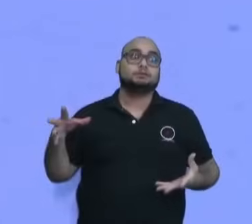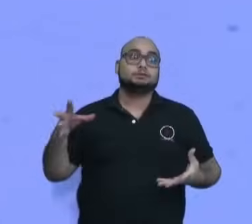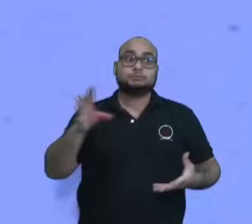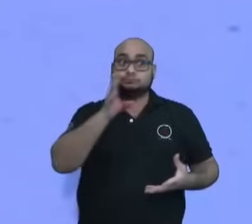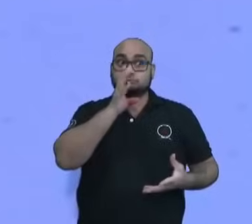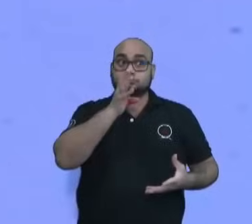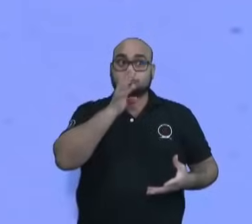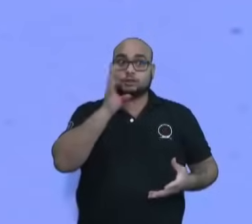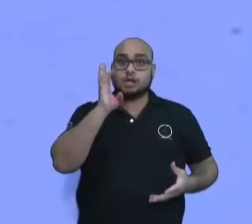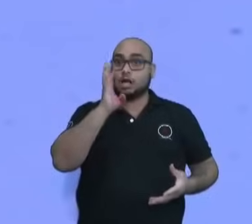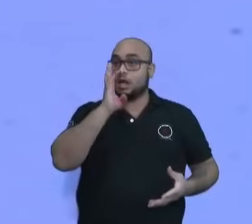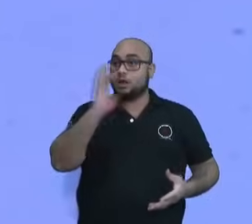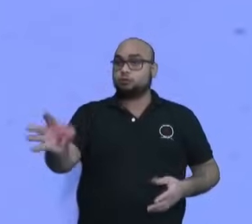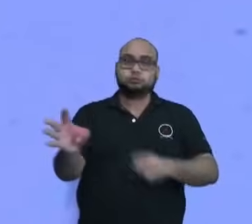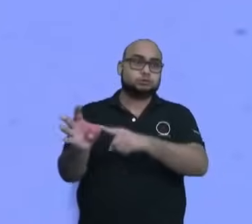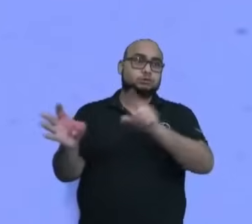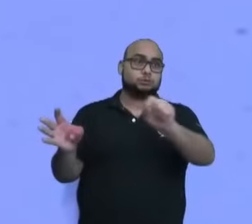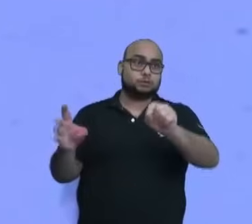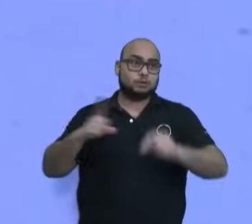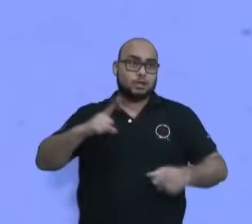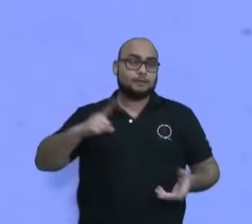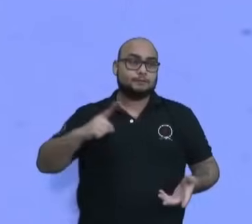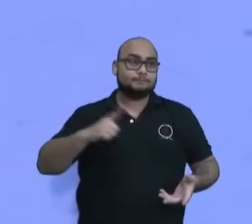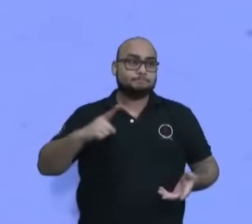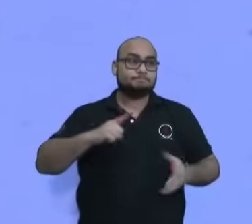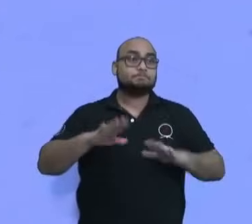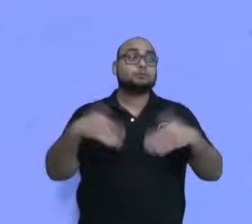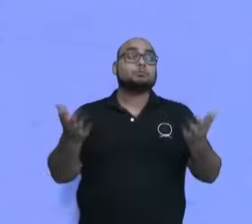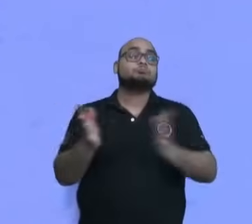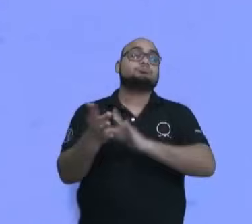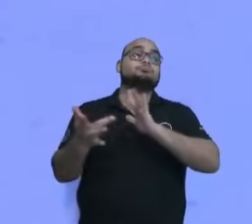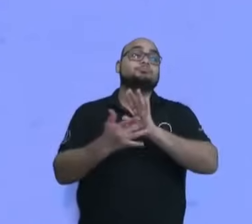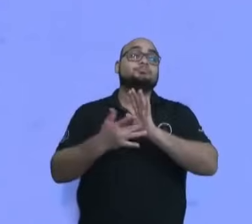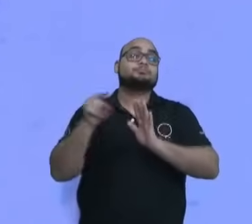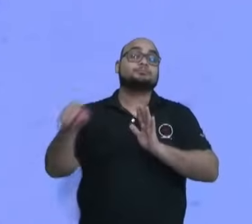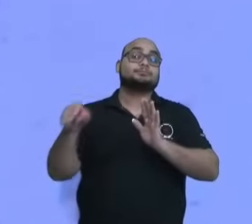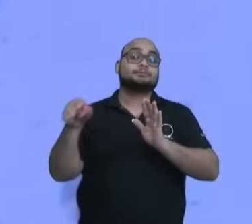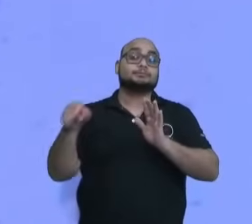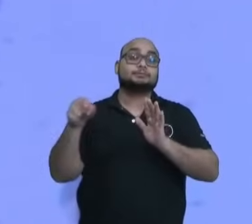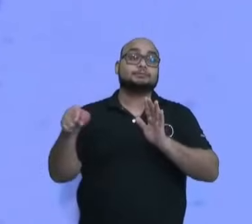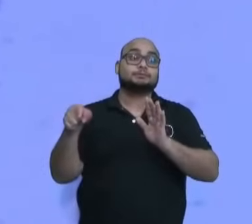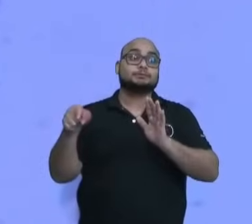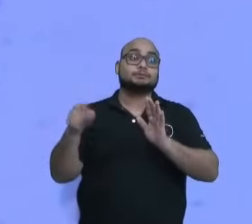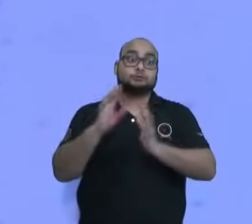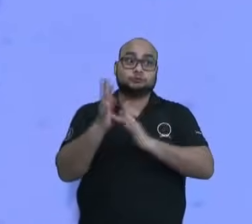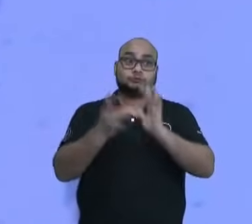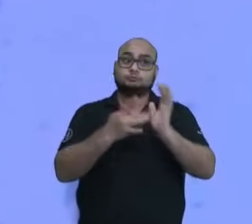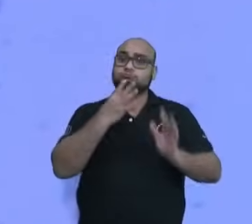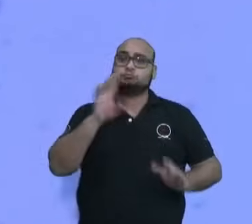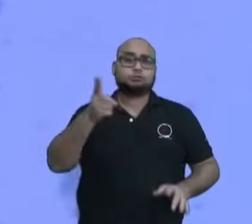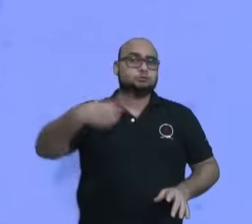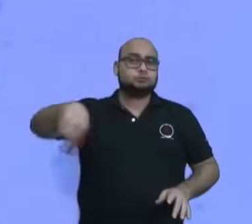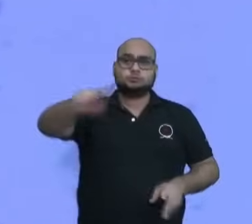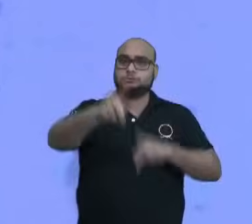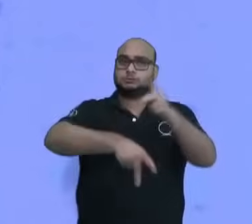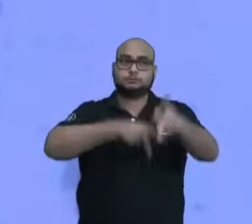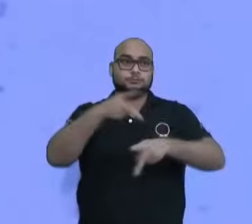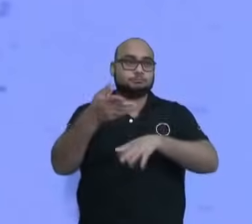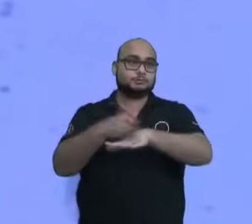sentença se apartem de mim eu não conheço vocês que praticam a